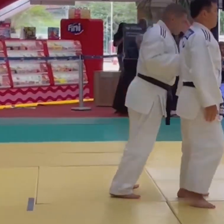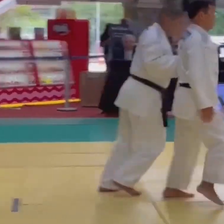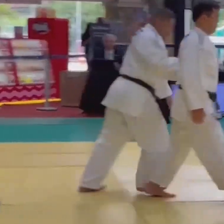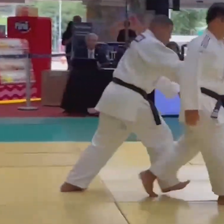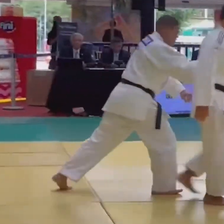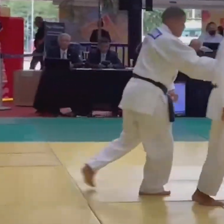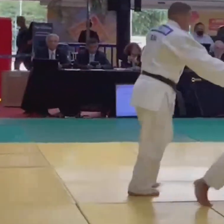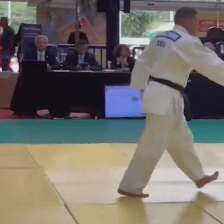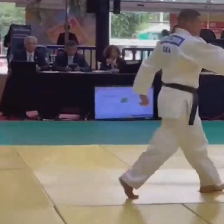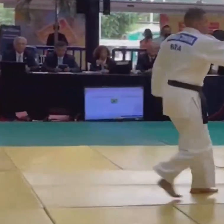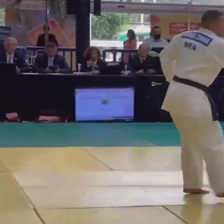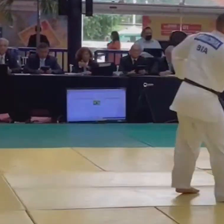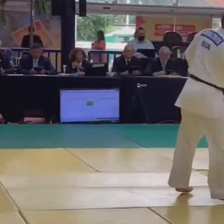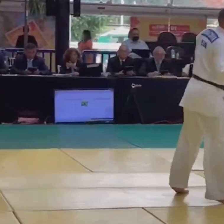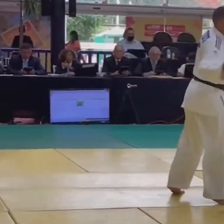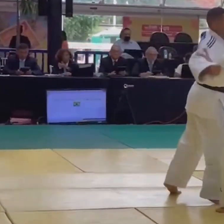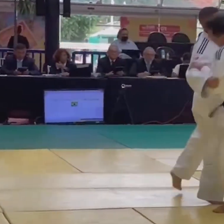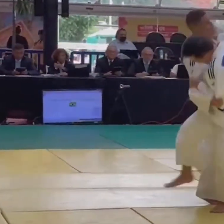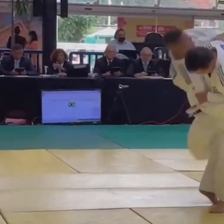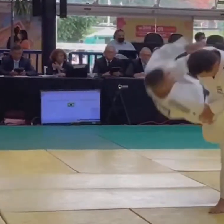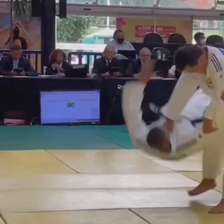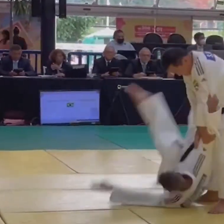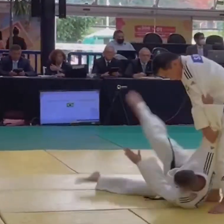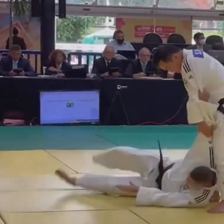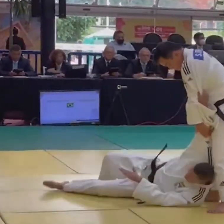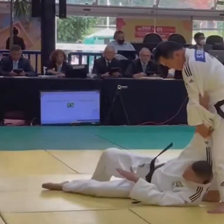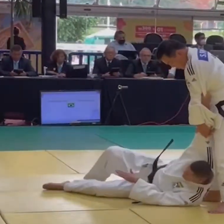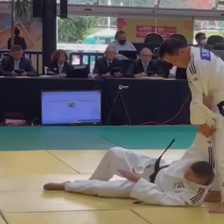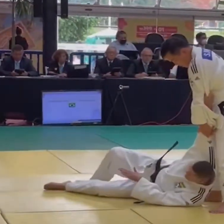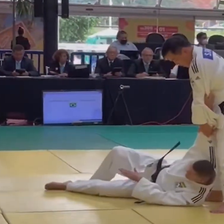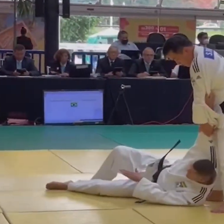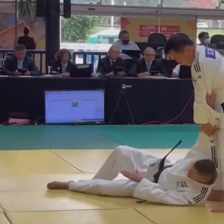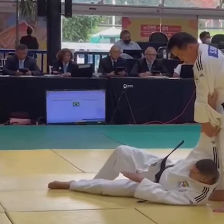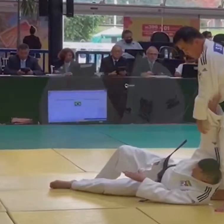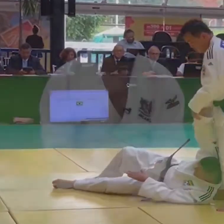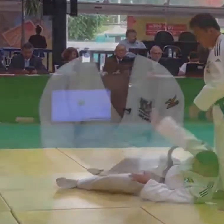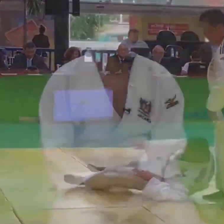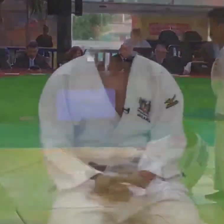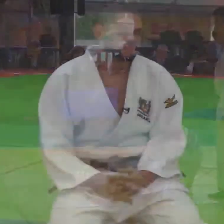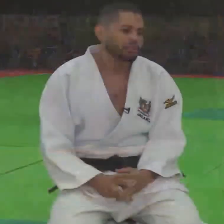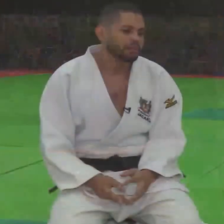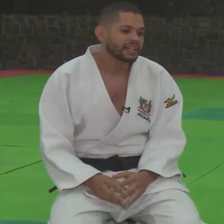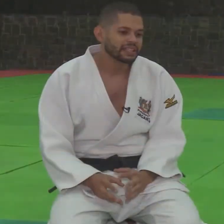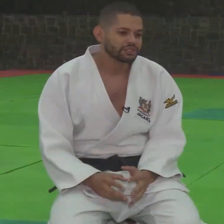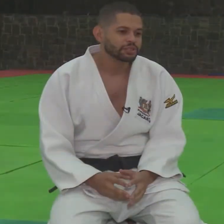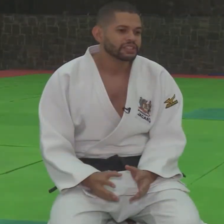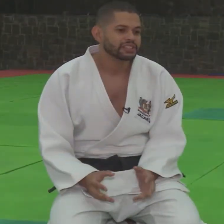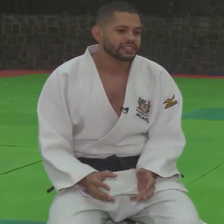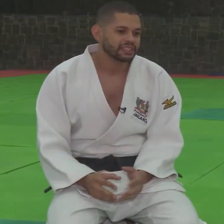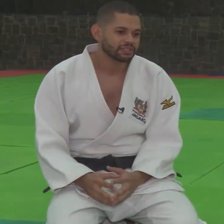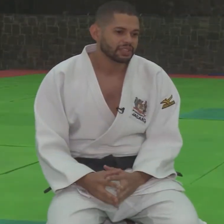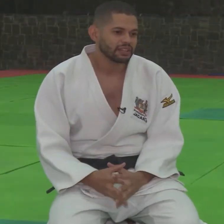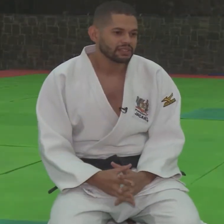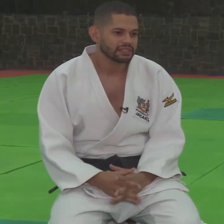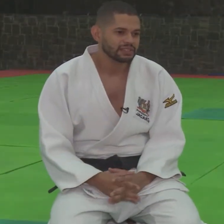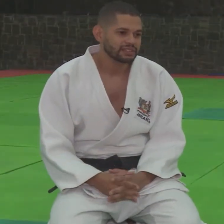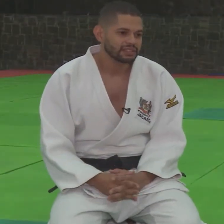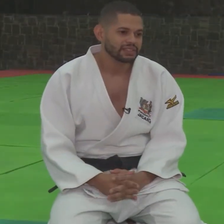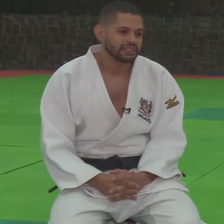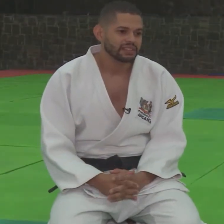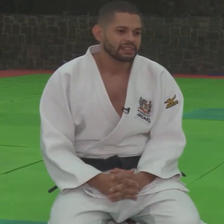E a gente foi disputar o campeonato mundial na Coreia do Sul. Era um objetivo nosso, de uma medalha de ouro